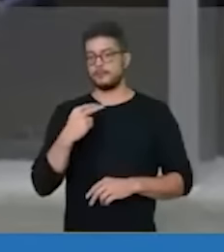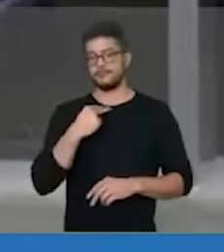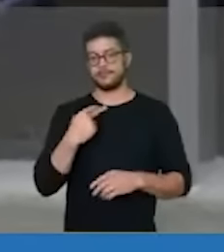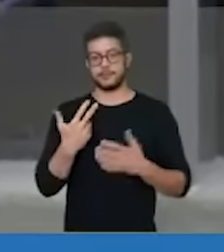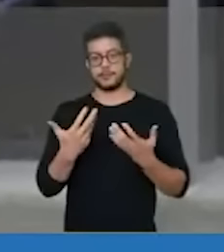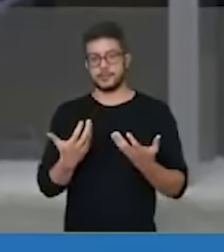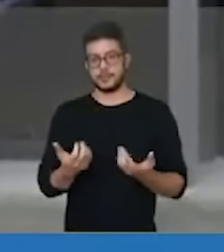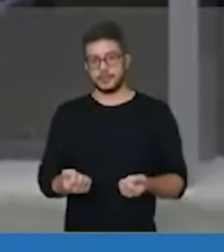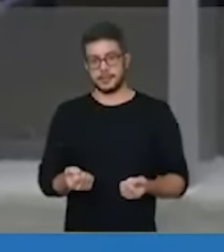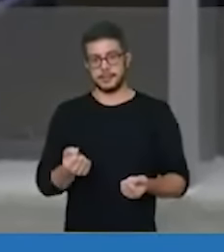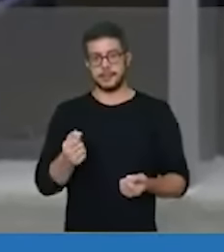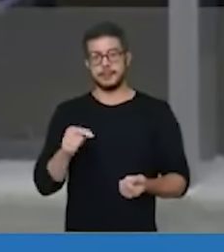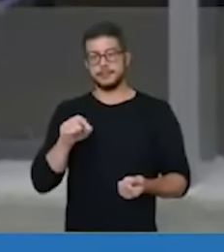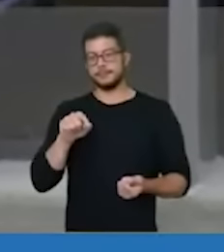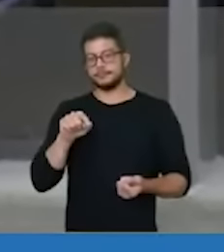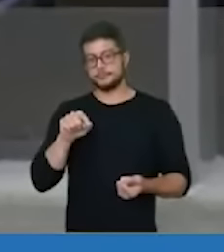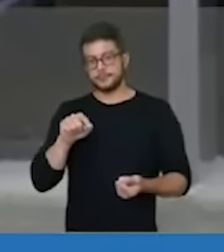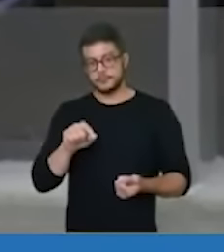novamente uma nova